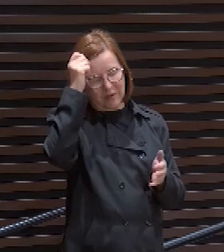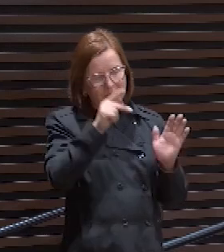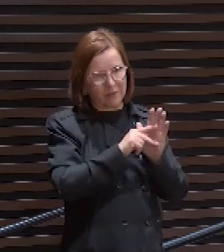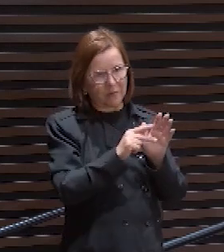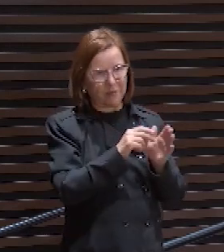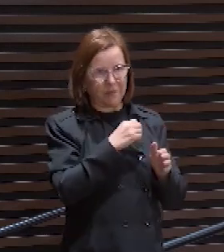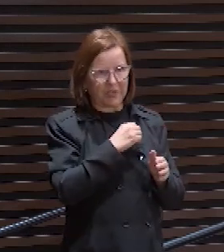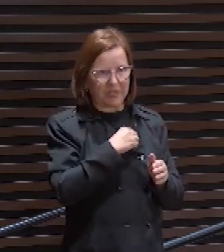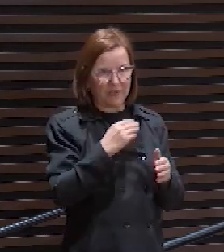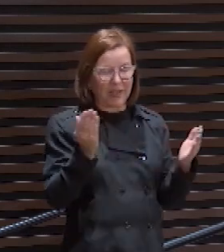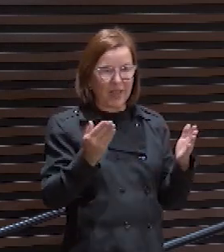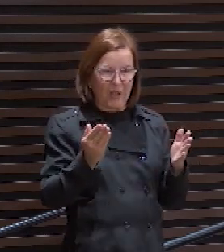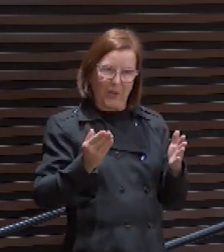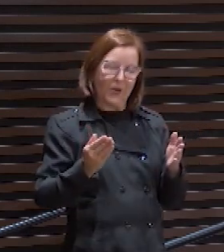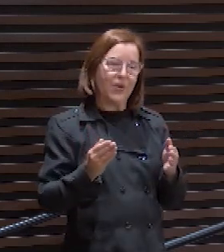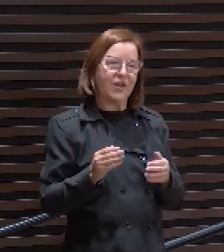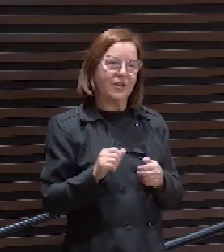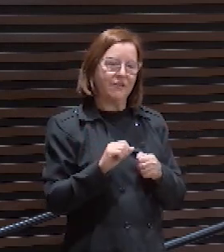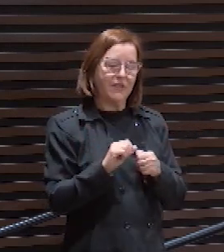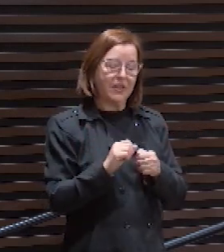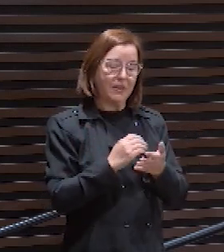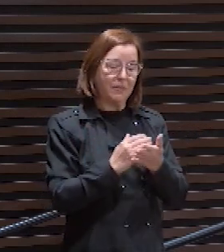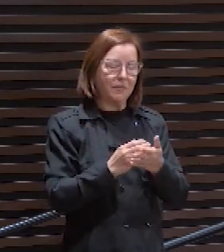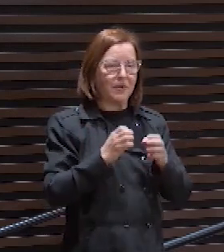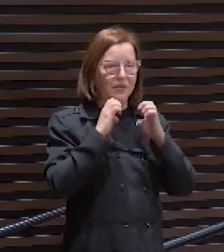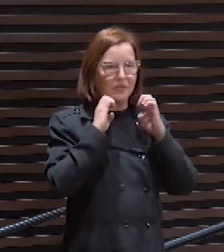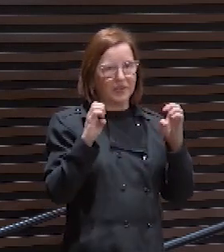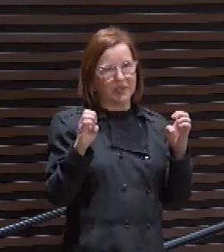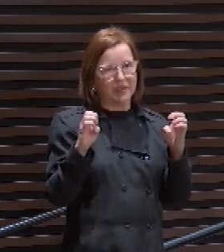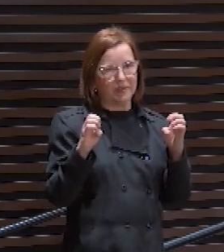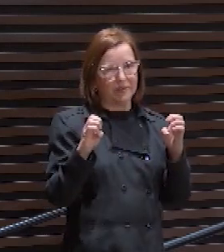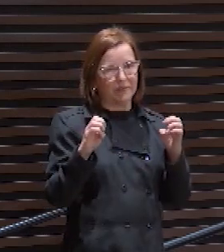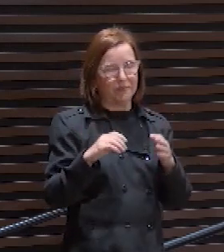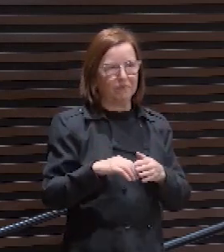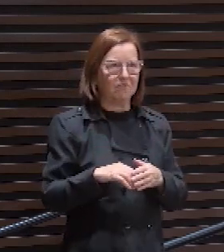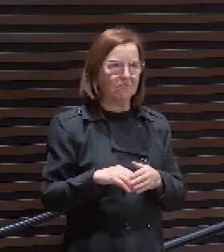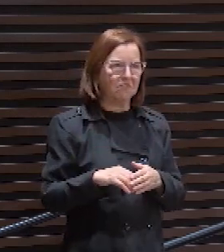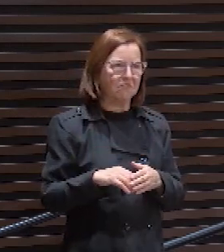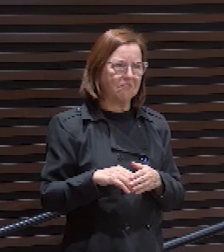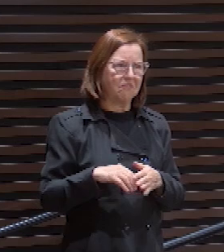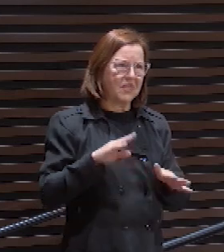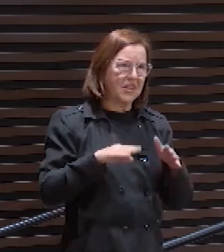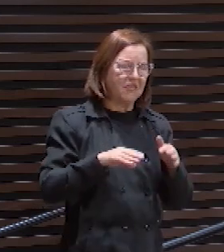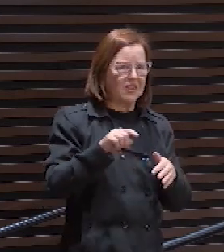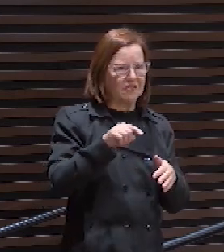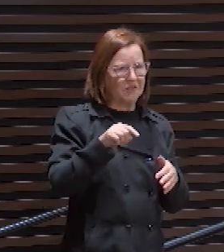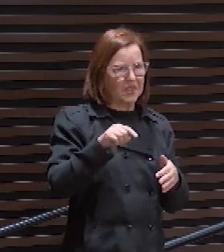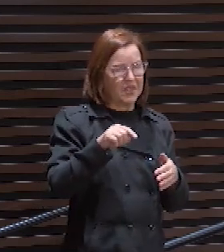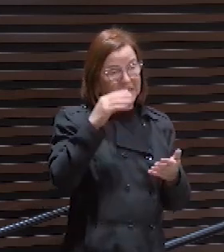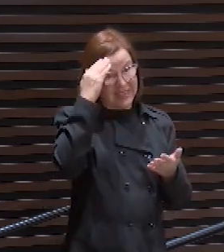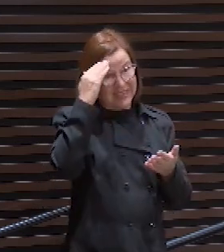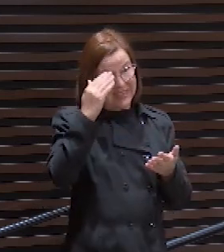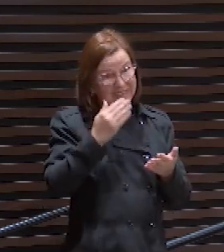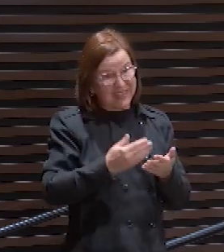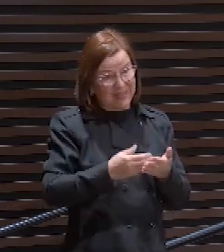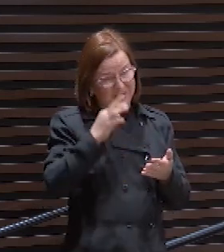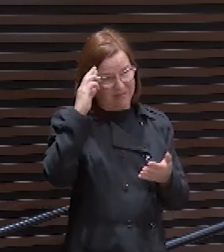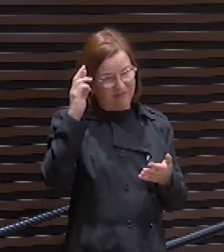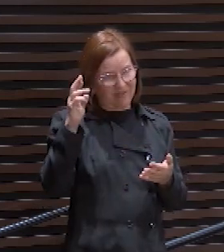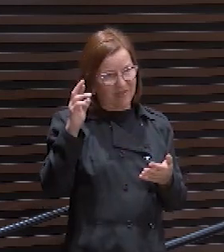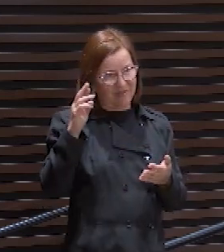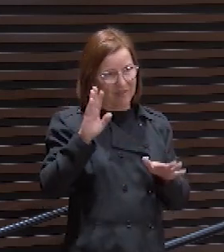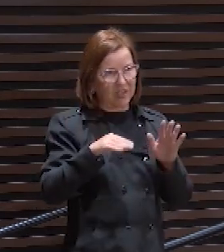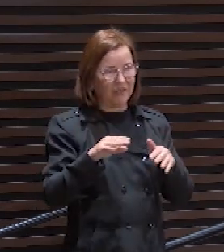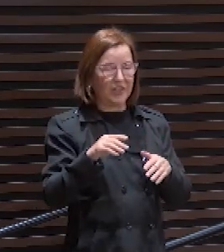Evangelho. E pensando em você, talvez, que nunca creu no Senhor, ou talvez você visita essa comunidade pela primeira vez e você nunca escutou essas